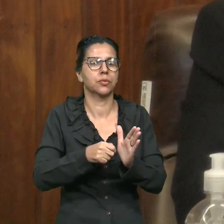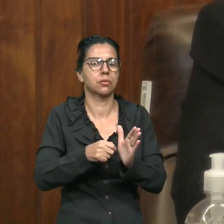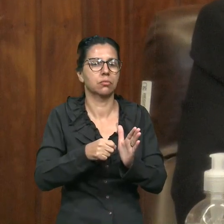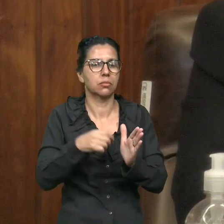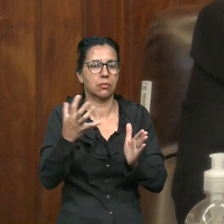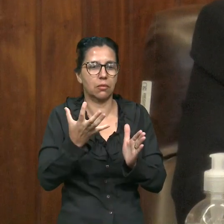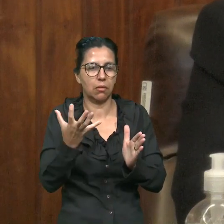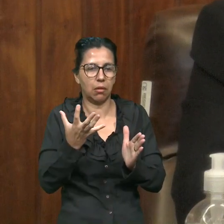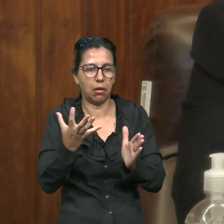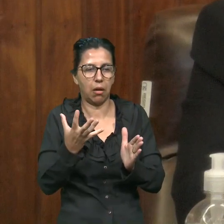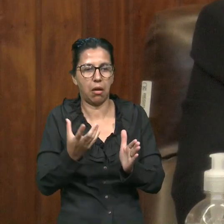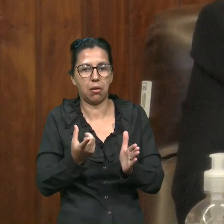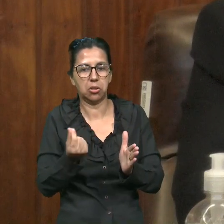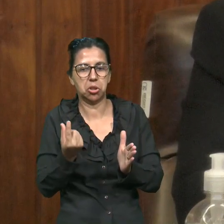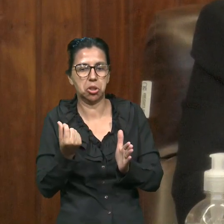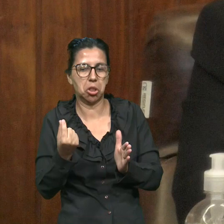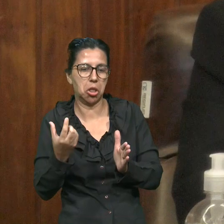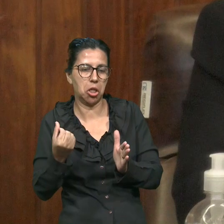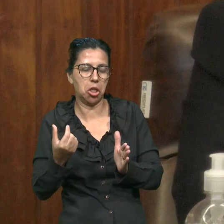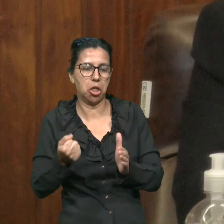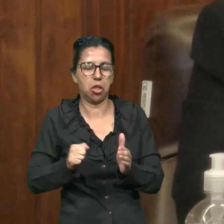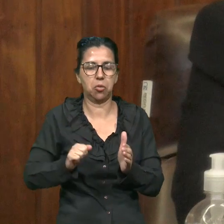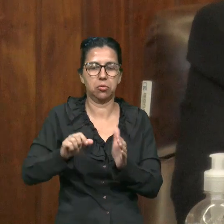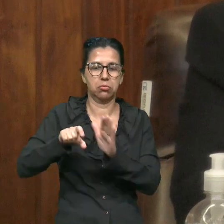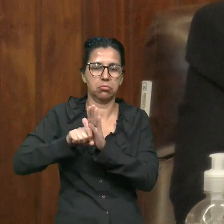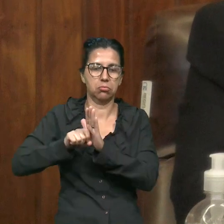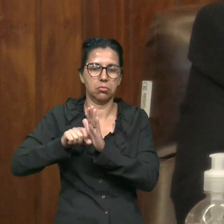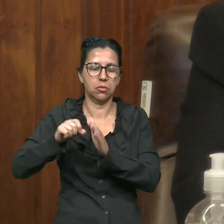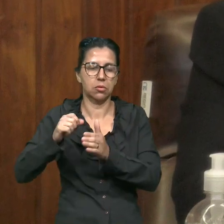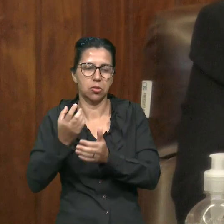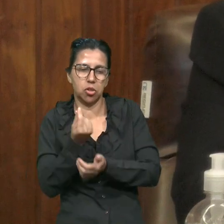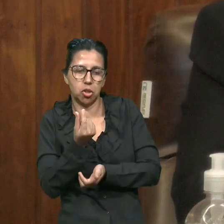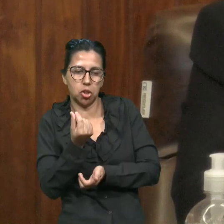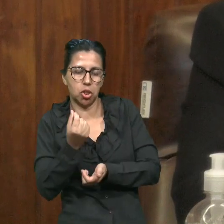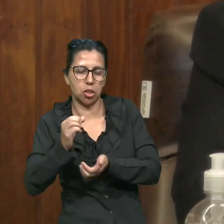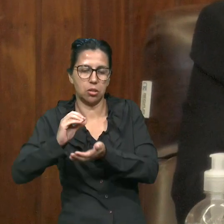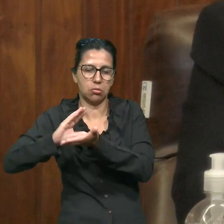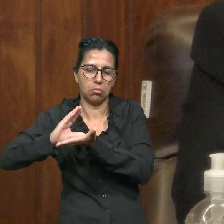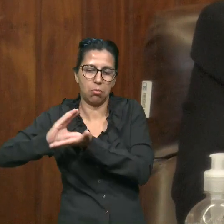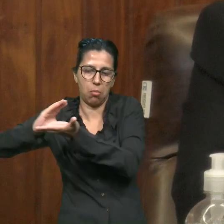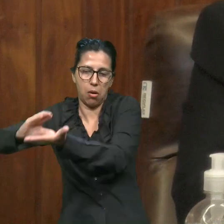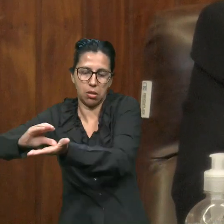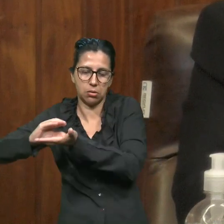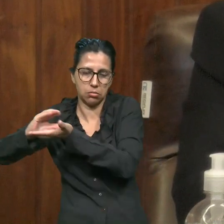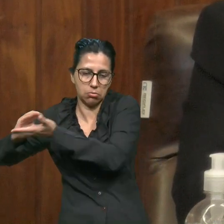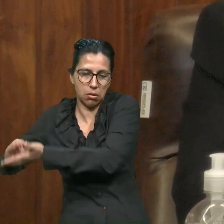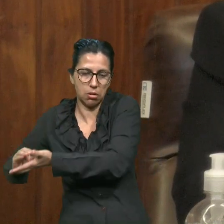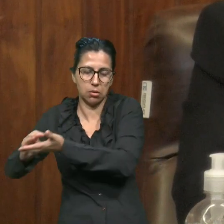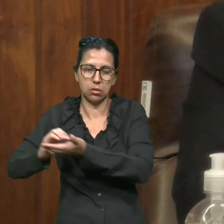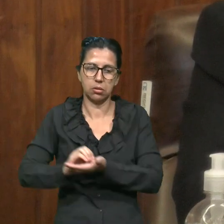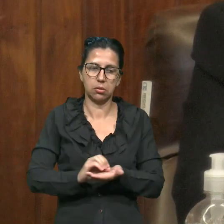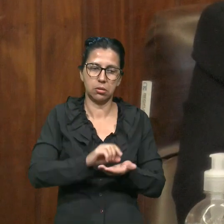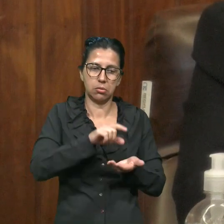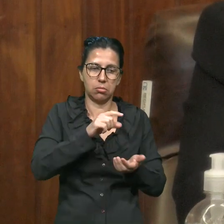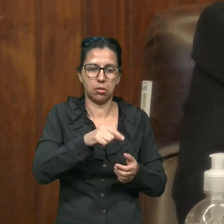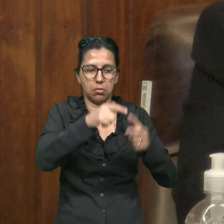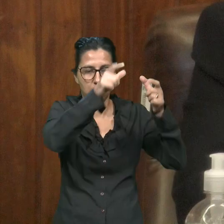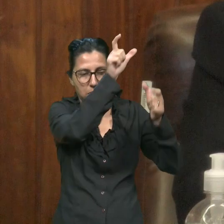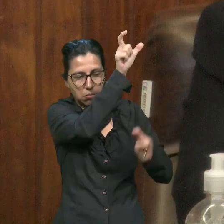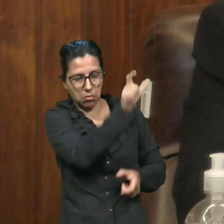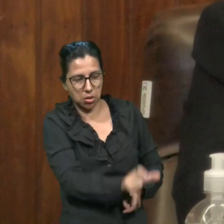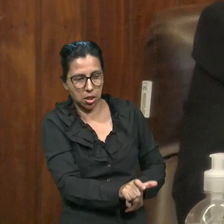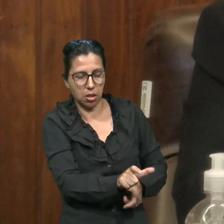de obter para si ou para outrem vantagem decorrente da abdicação do objeto ou licitação.